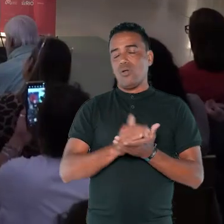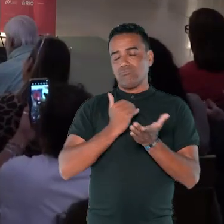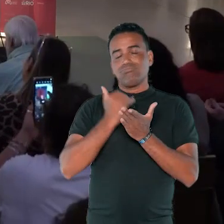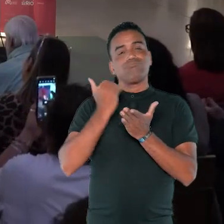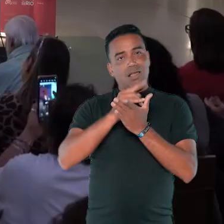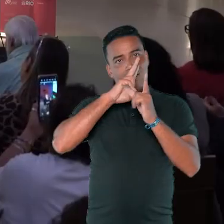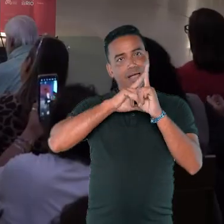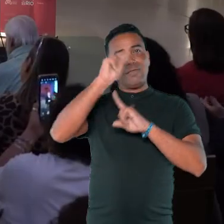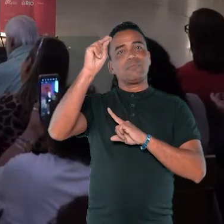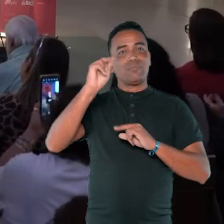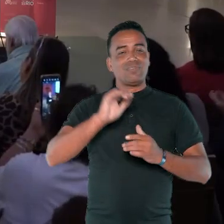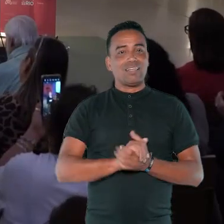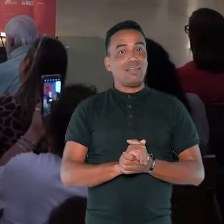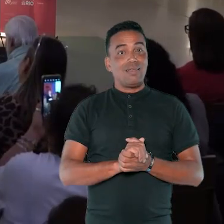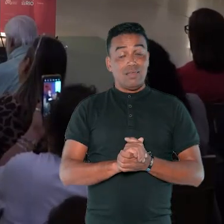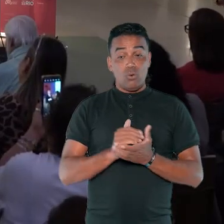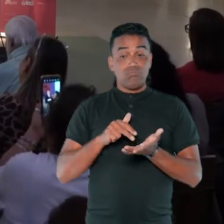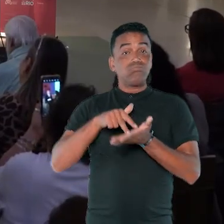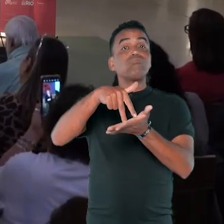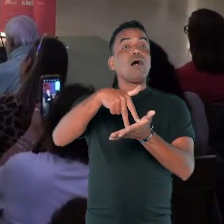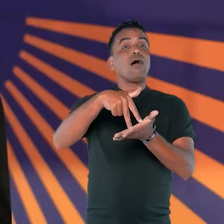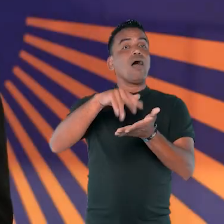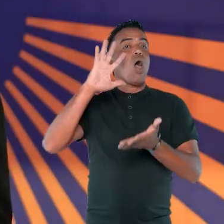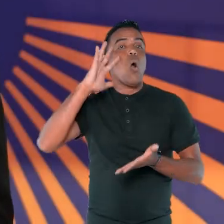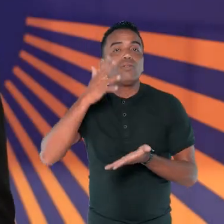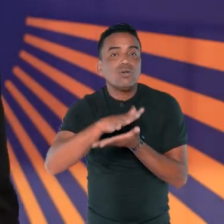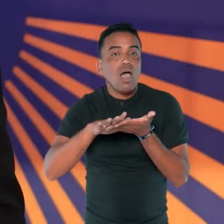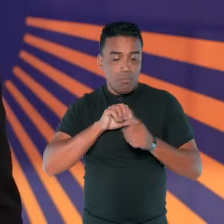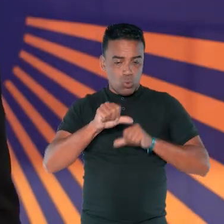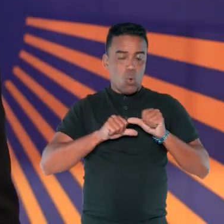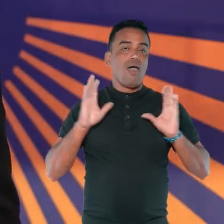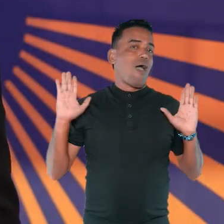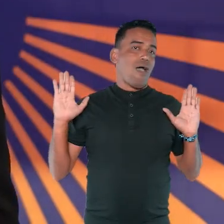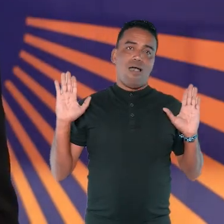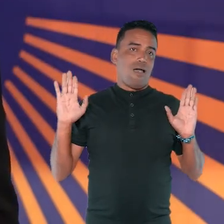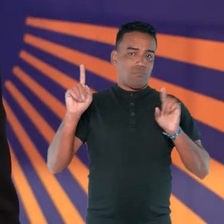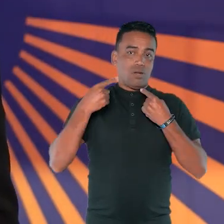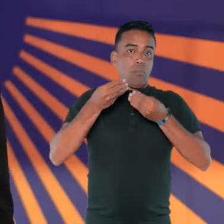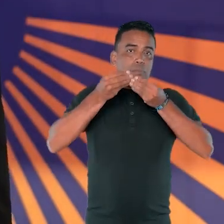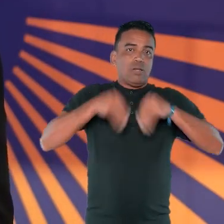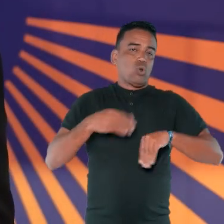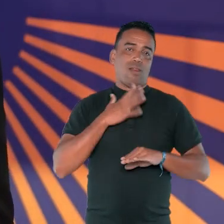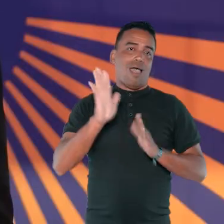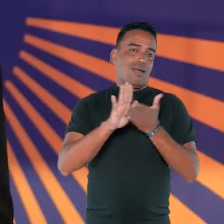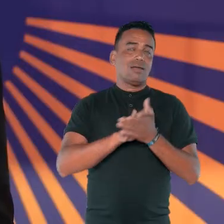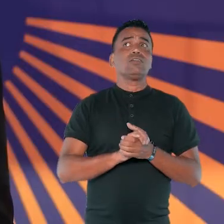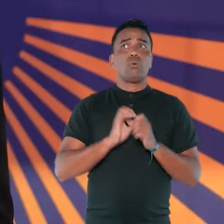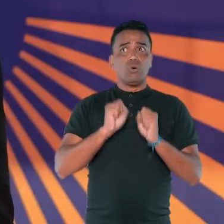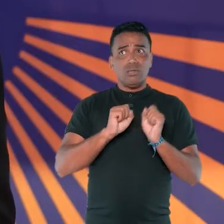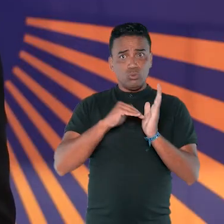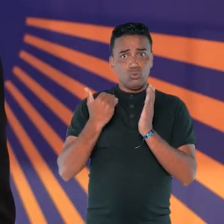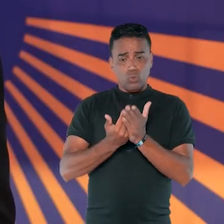por aqui, não aconteceu nada, né? Isso para dizer o seguinte, nós podemos todos, Chico, eu